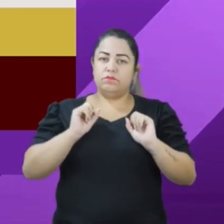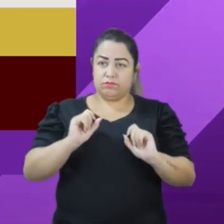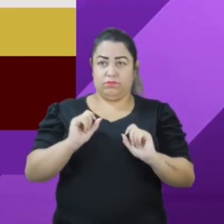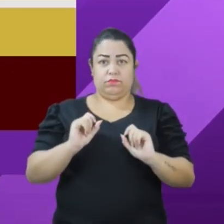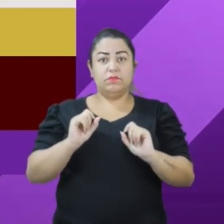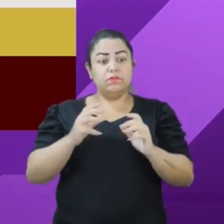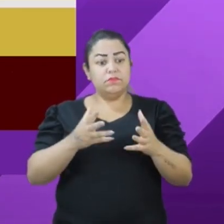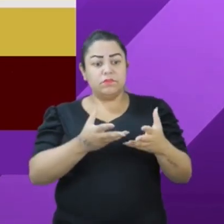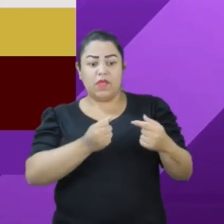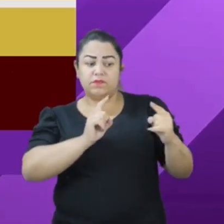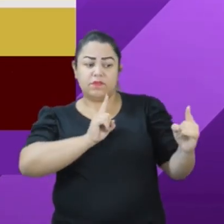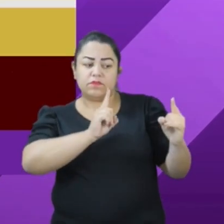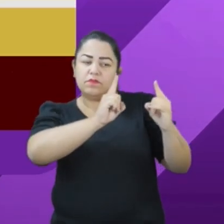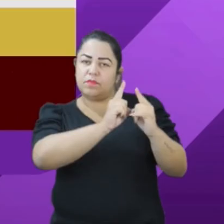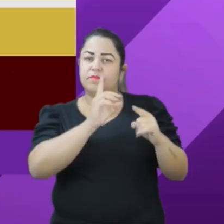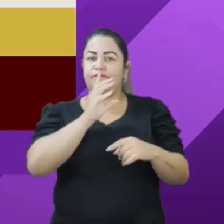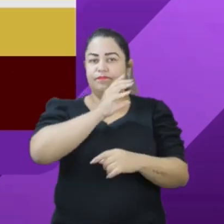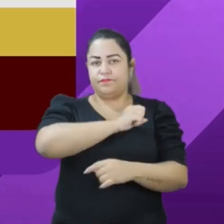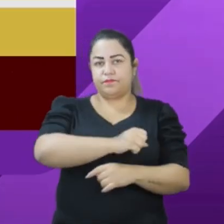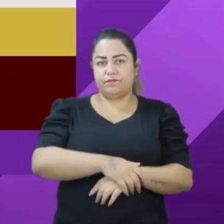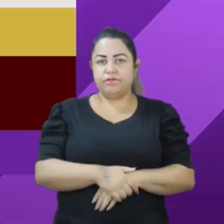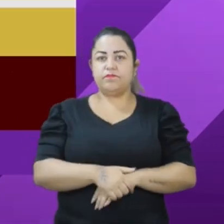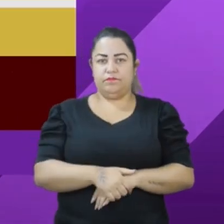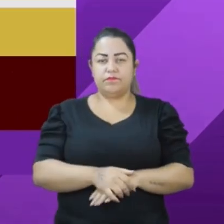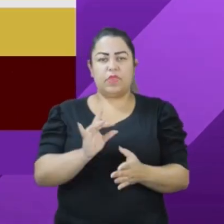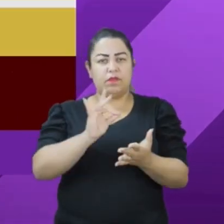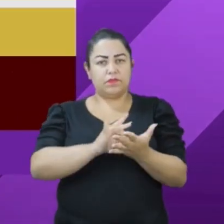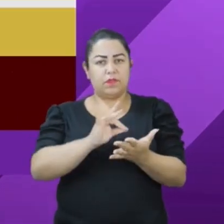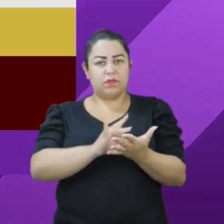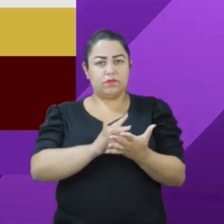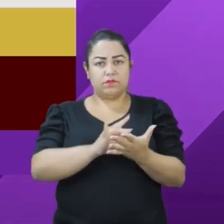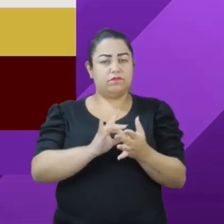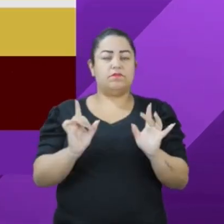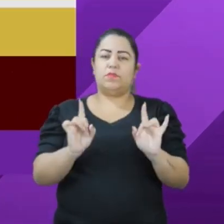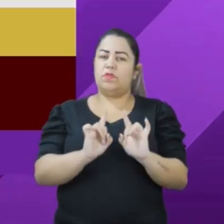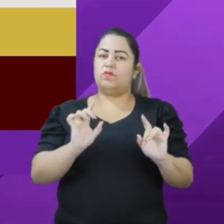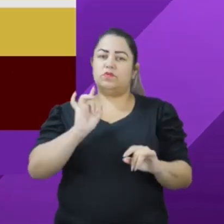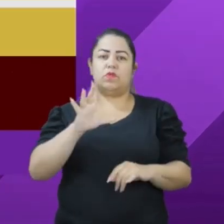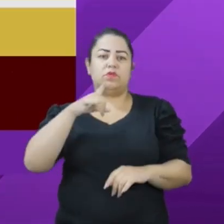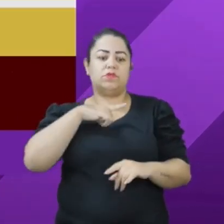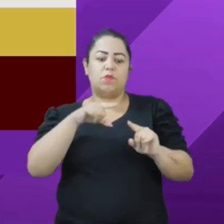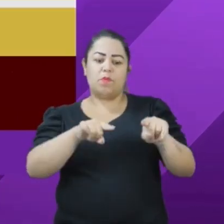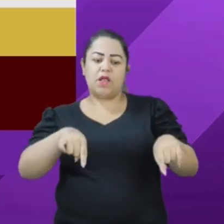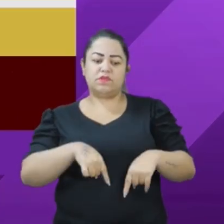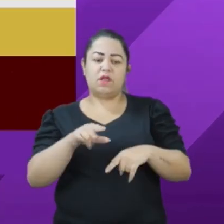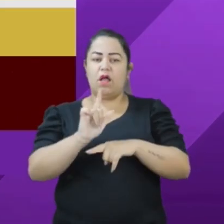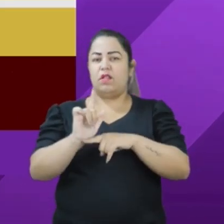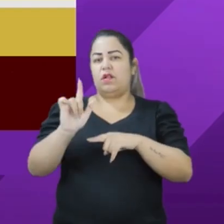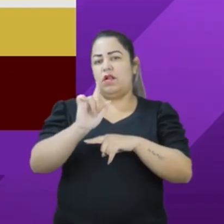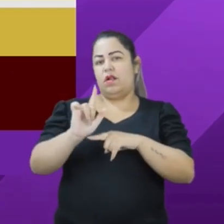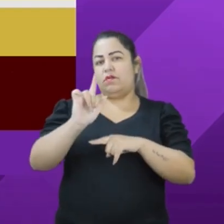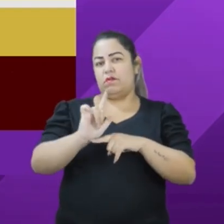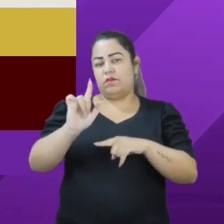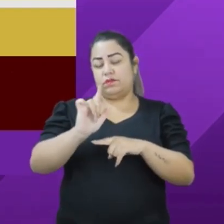esse atendimento de forma eficaz. Obviamente que não é somente ter uma sala lilás que vai